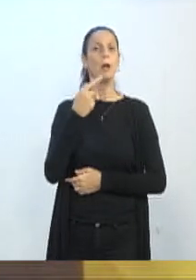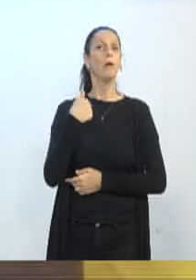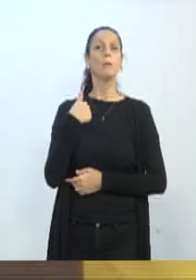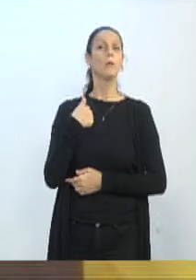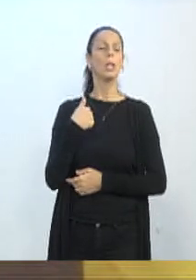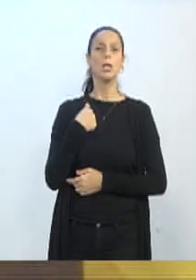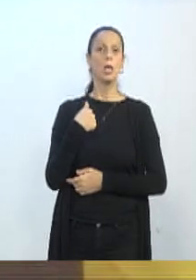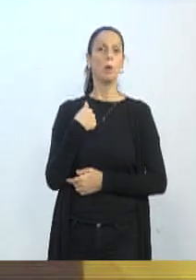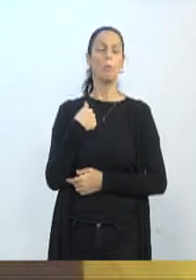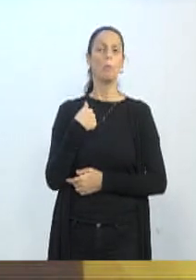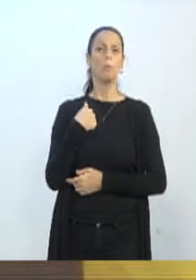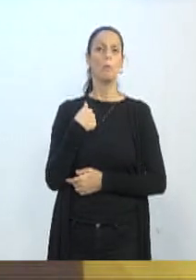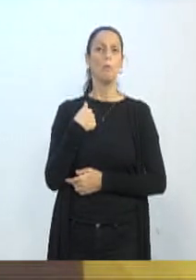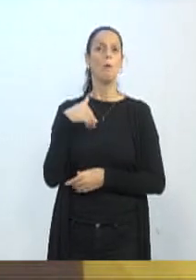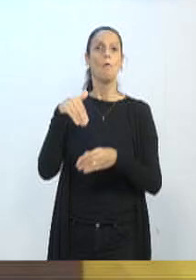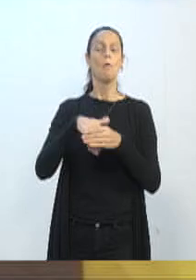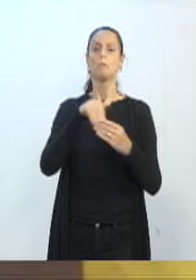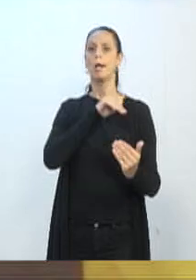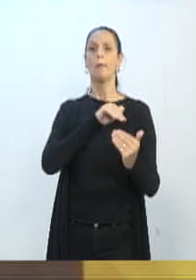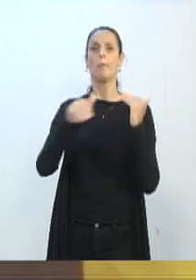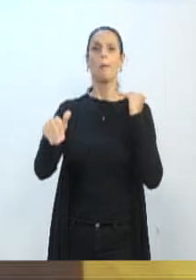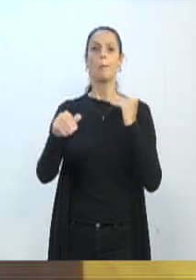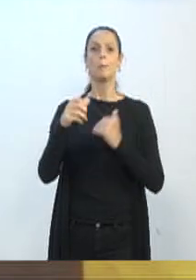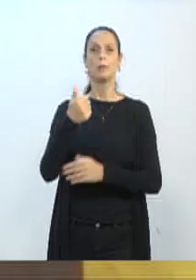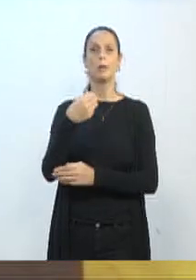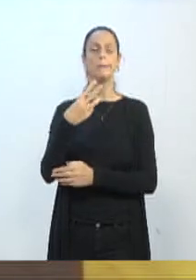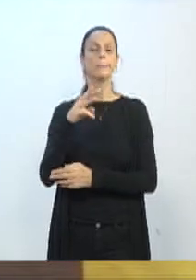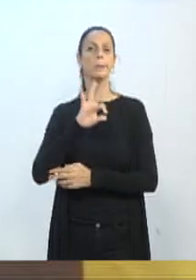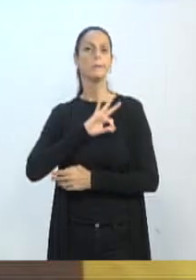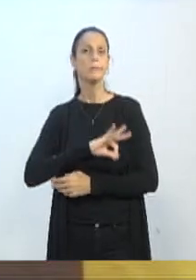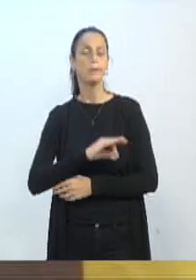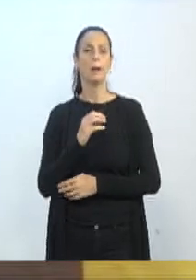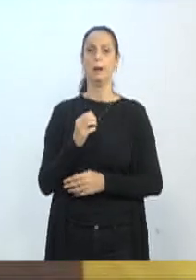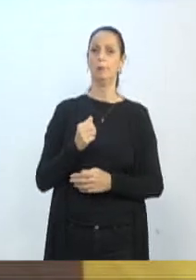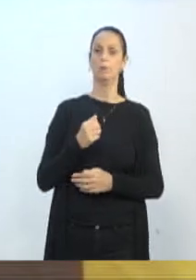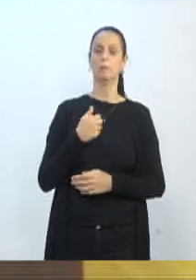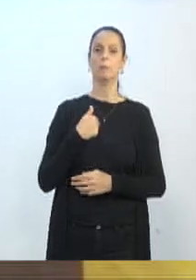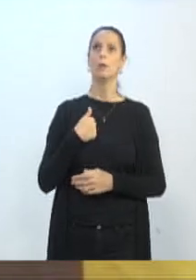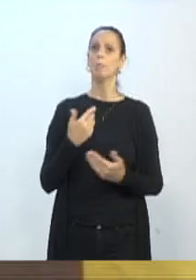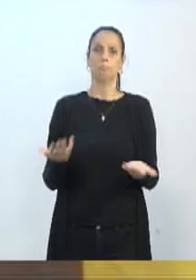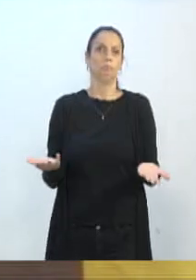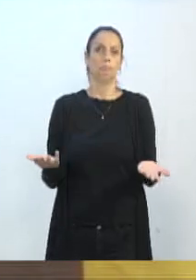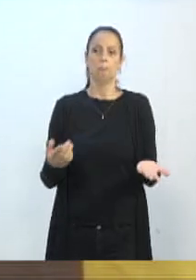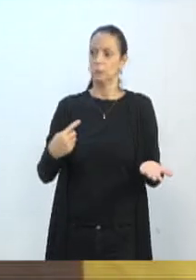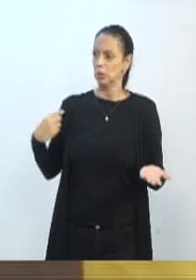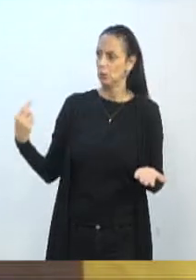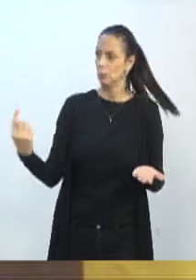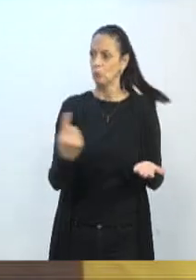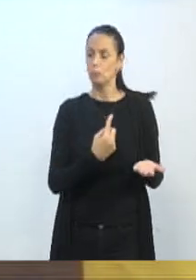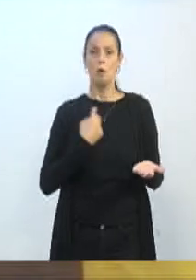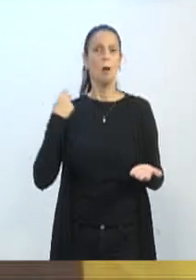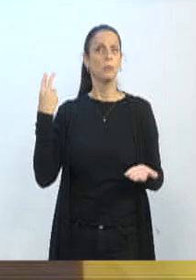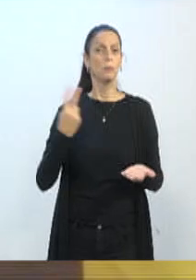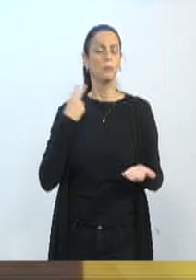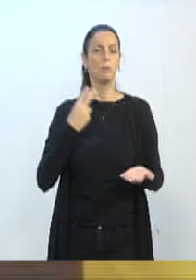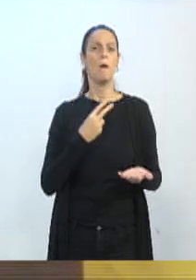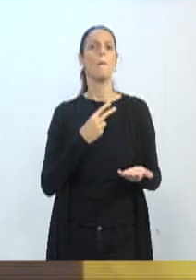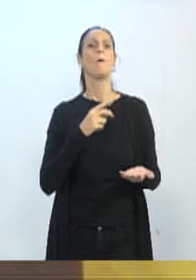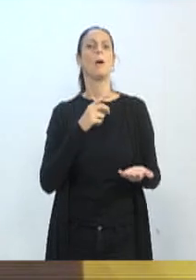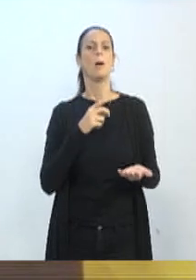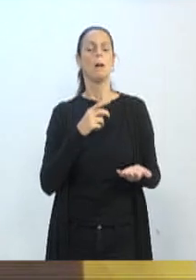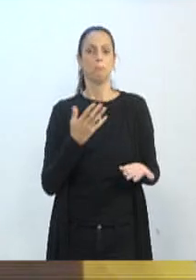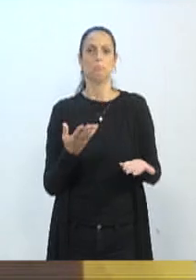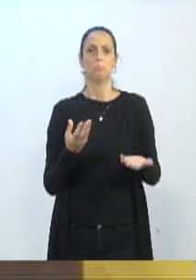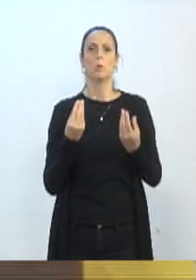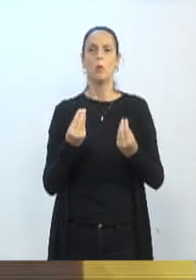saiu daqui desta casa dizendo inclusive que nós vereadores somos favoráveis ao